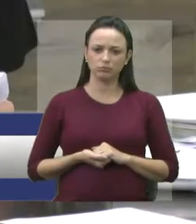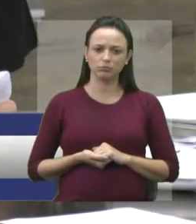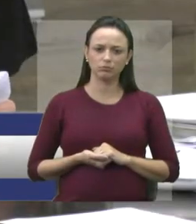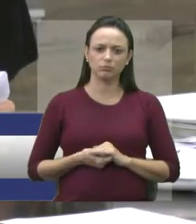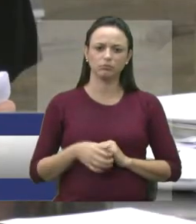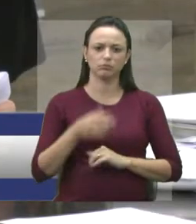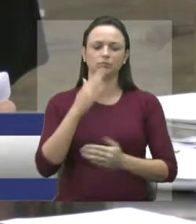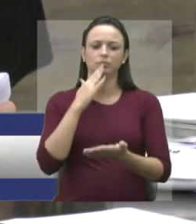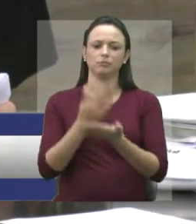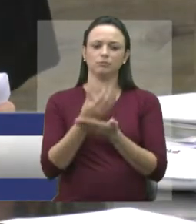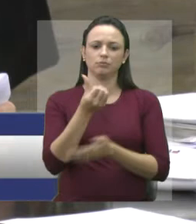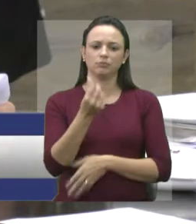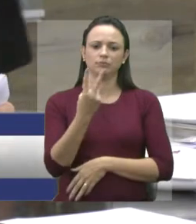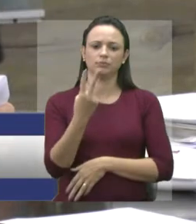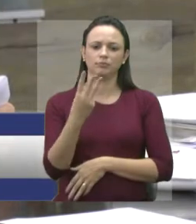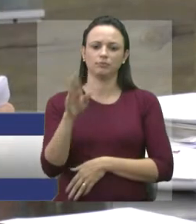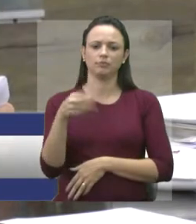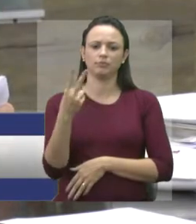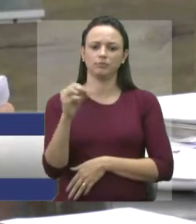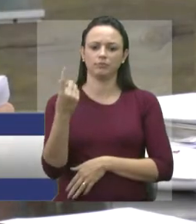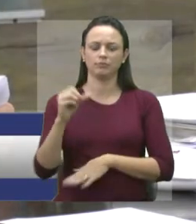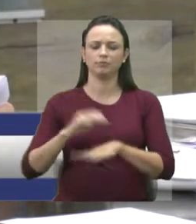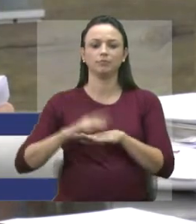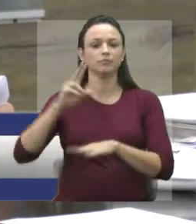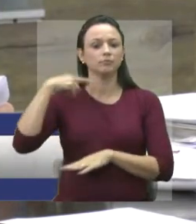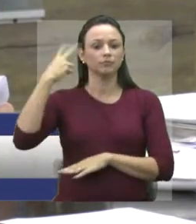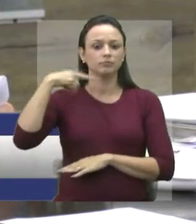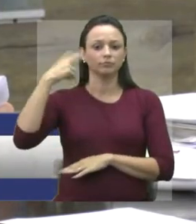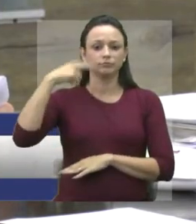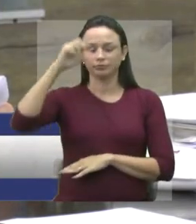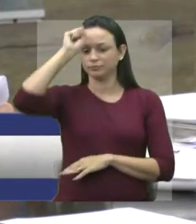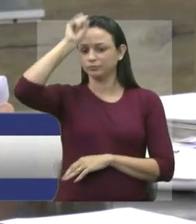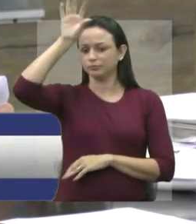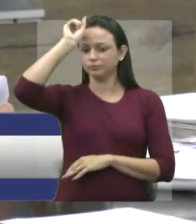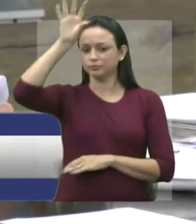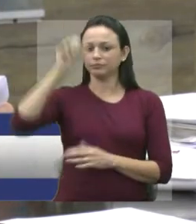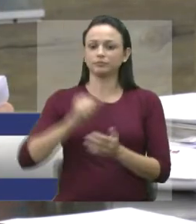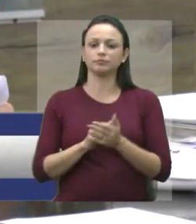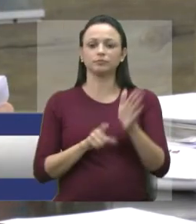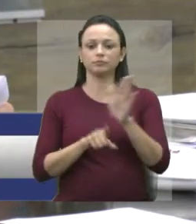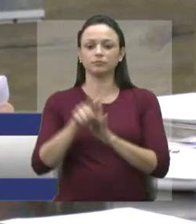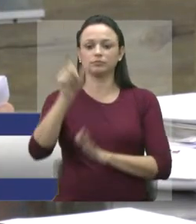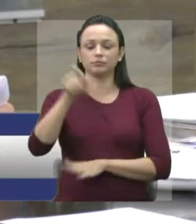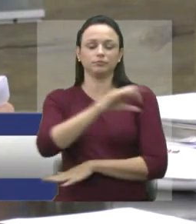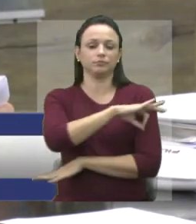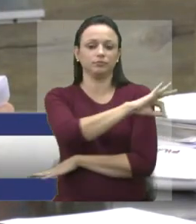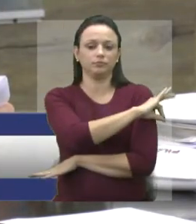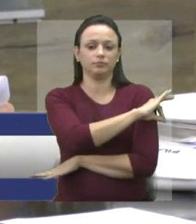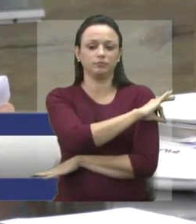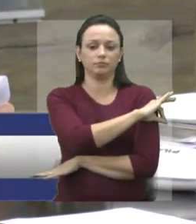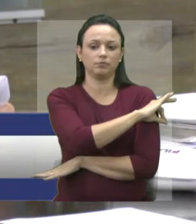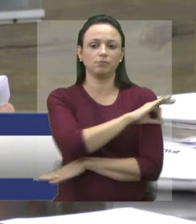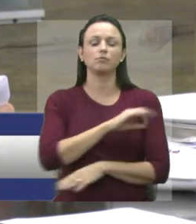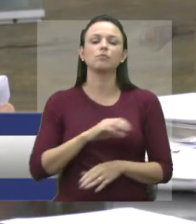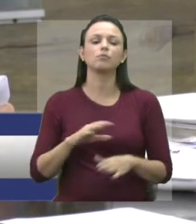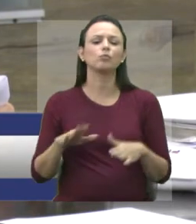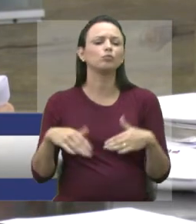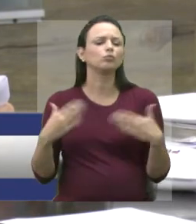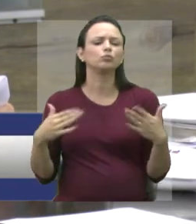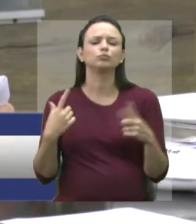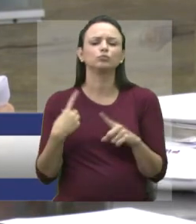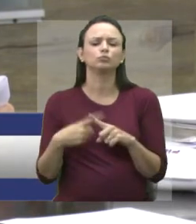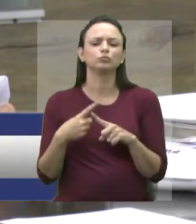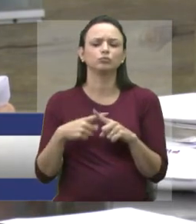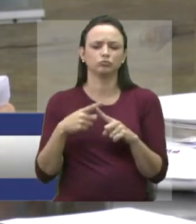Requerimento 623/2019, autoria vereador Luiz Maurílio Moretti. Indagando ao senhor prefeito municipal, com qual finalidade